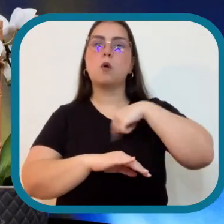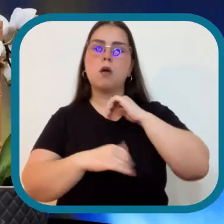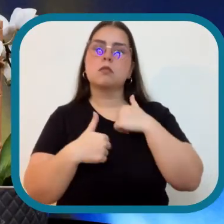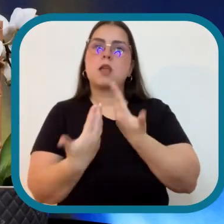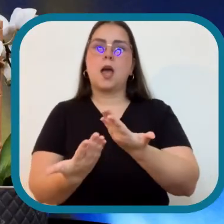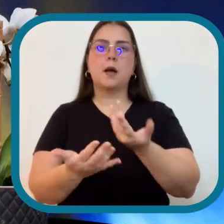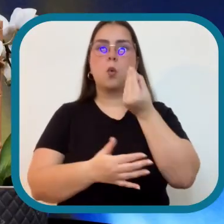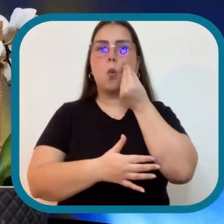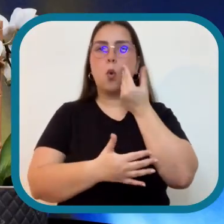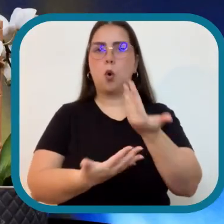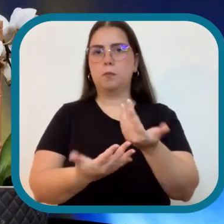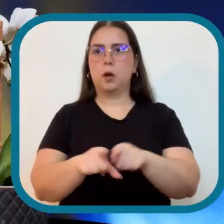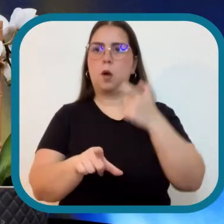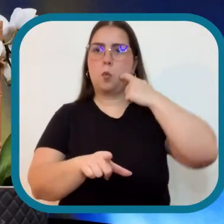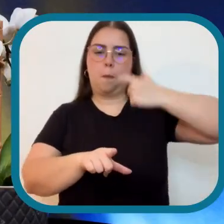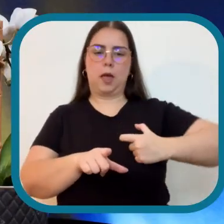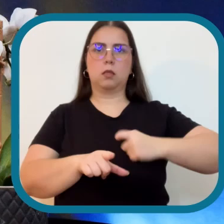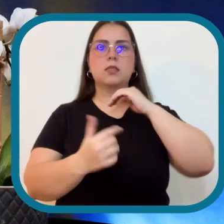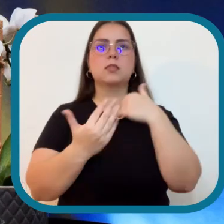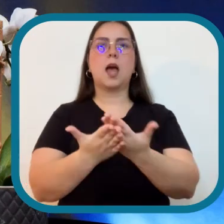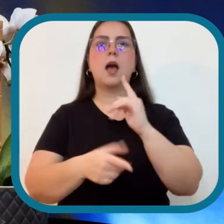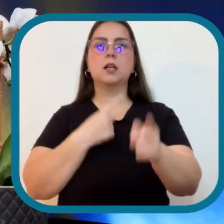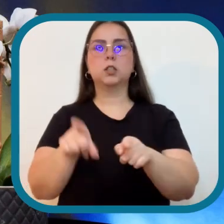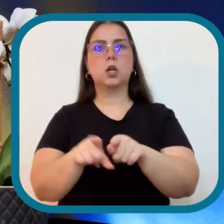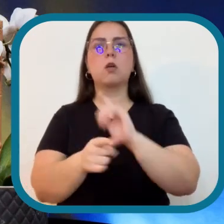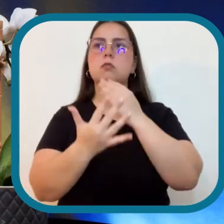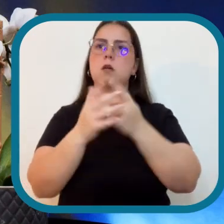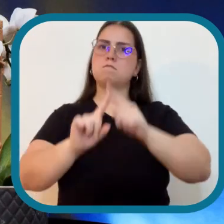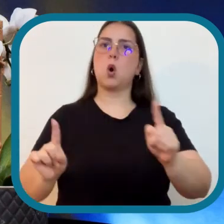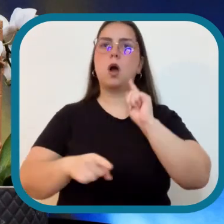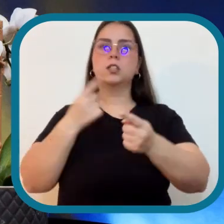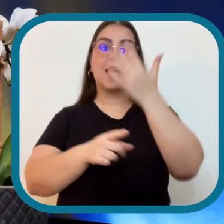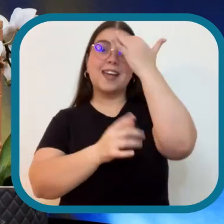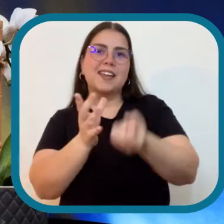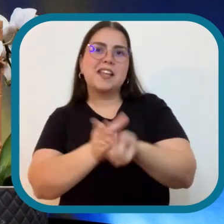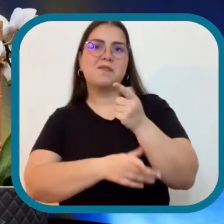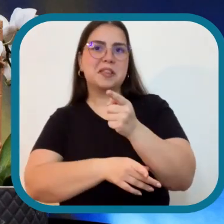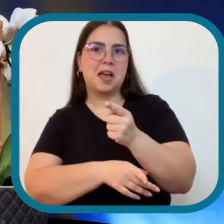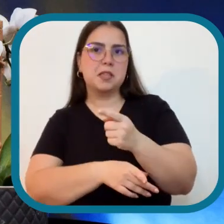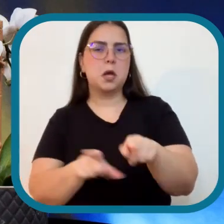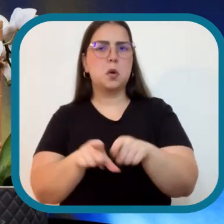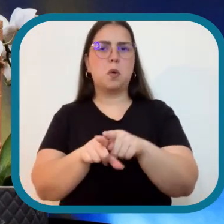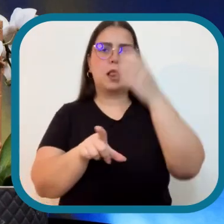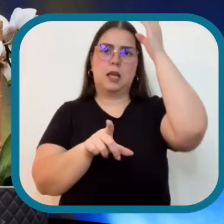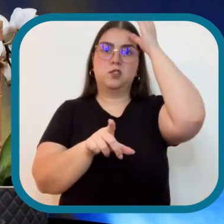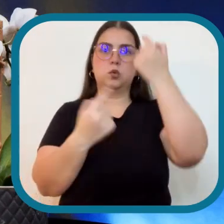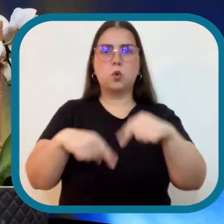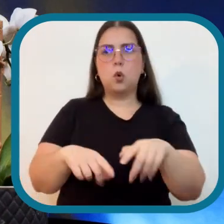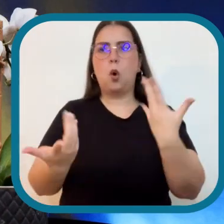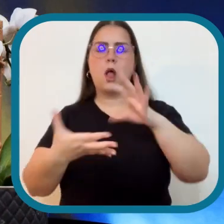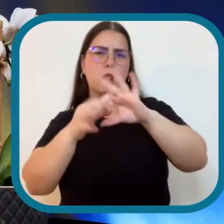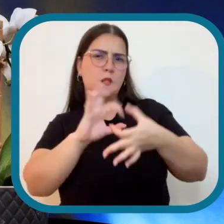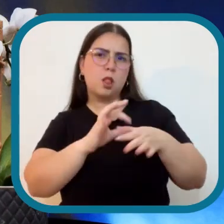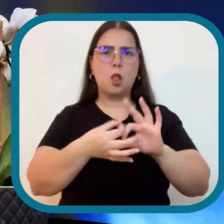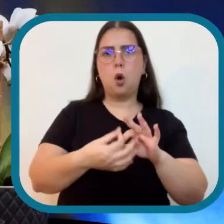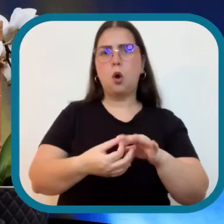nós podemos entregar em termos humanos, que é efetivamente diferenciador, é exatamente a criatividade. Não apenas a inteligência, não apenas